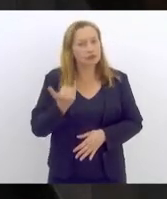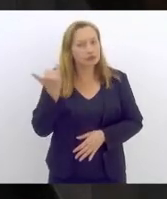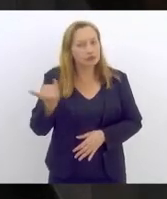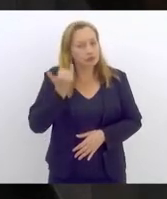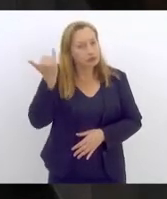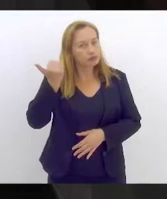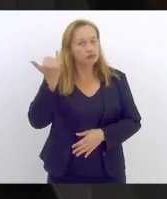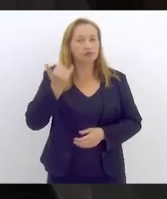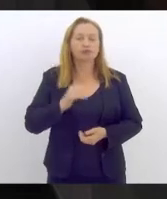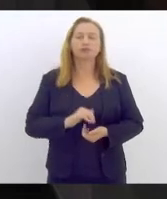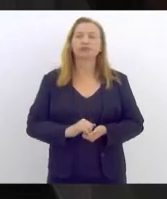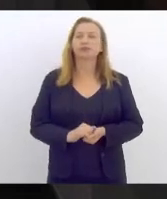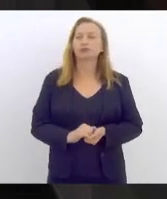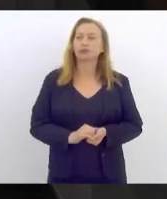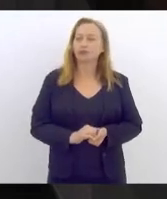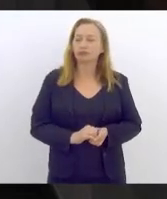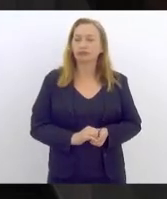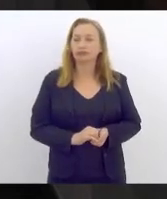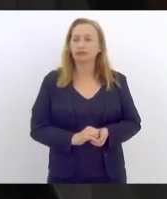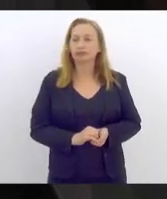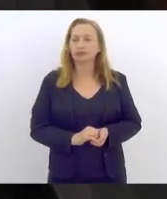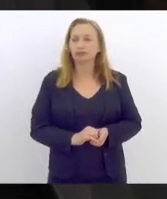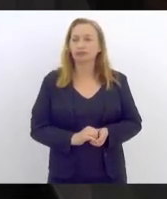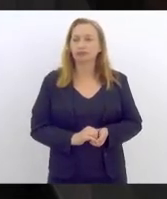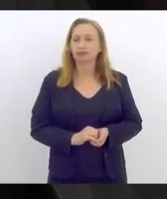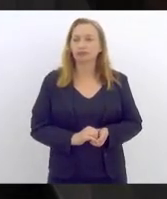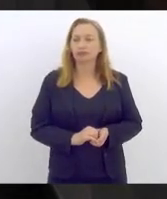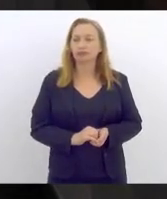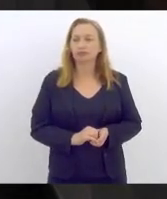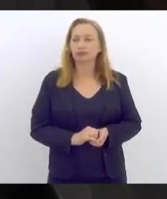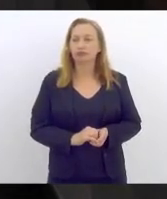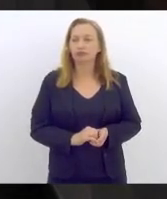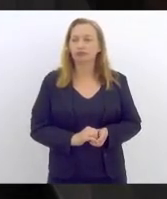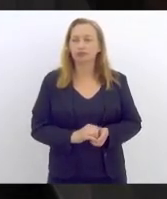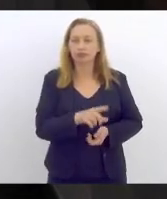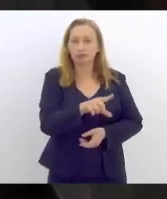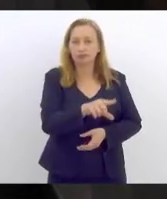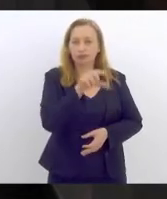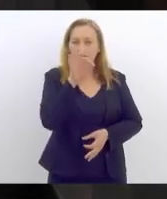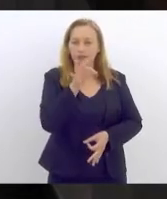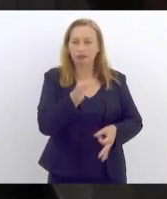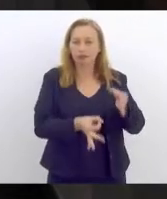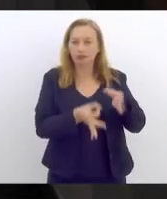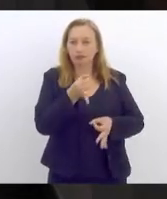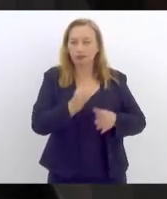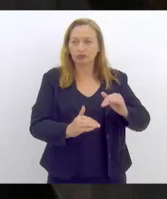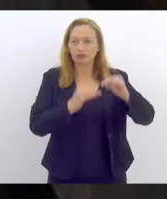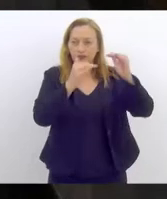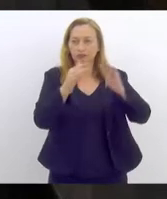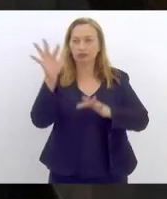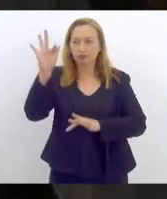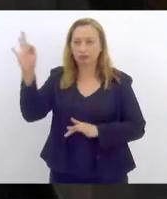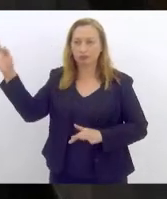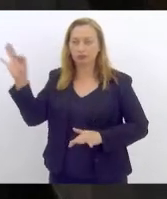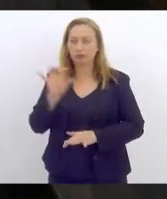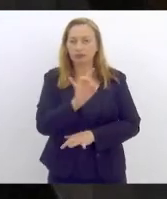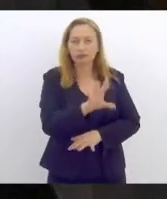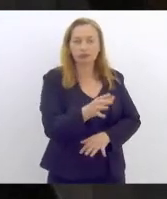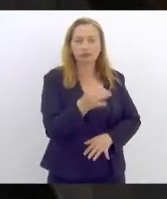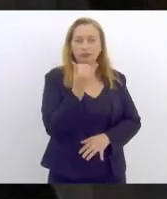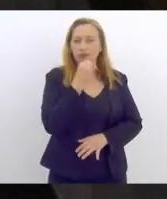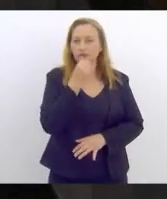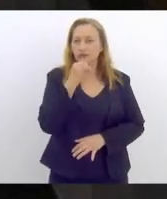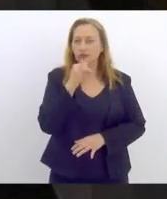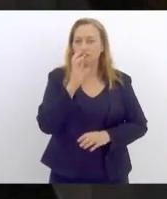extrapolando a decisão do supremo tribunal federal que era somente energia telecomunicações